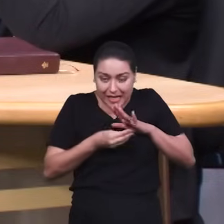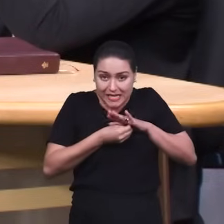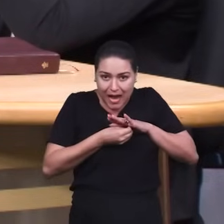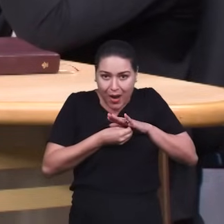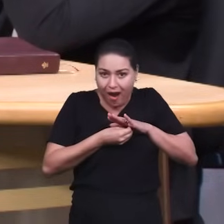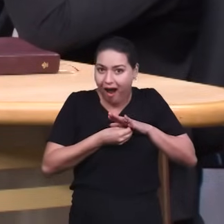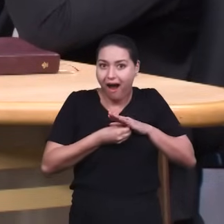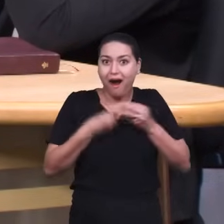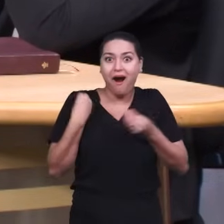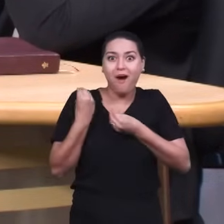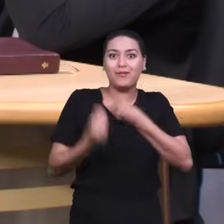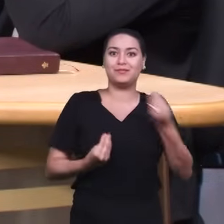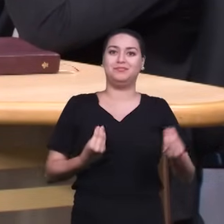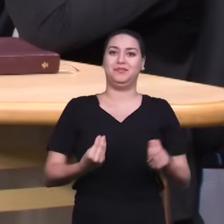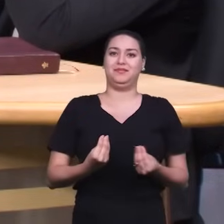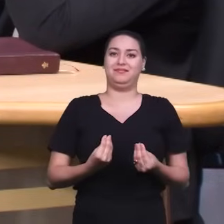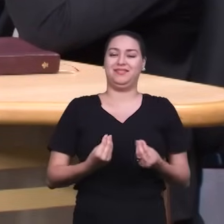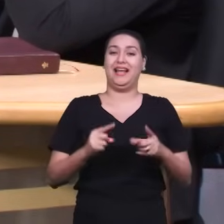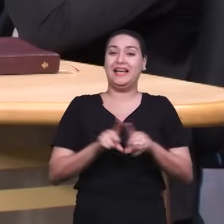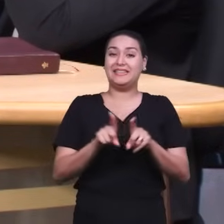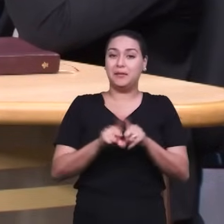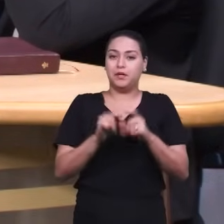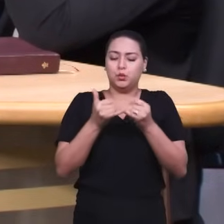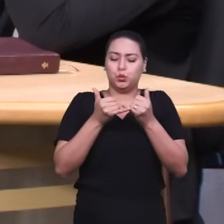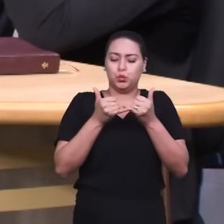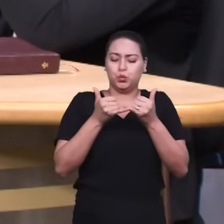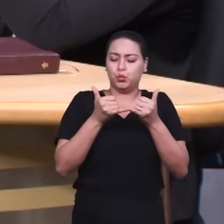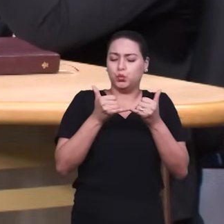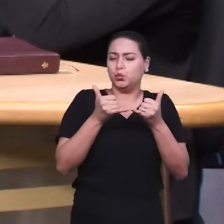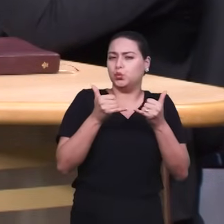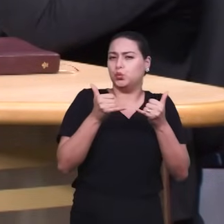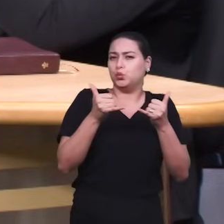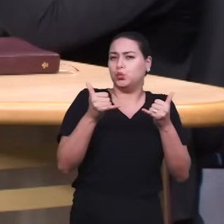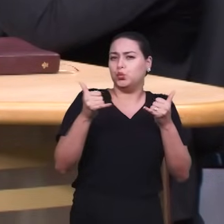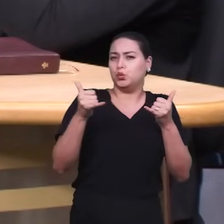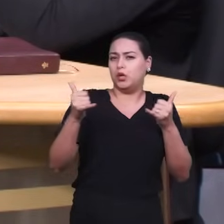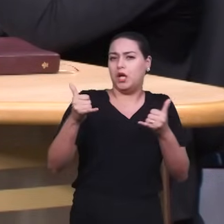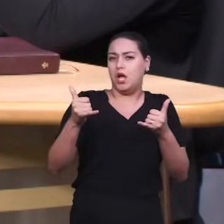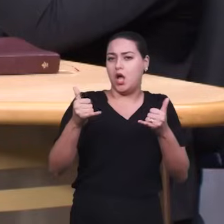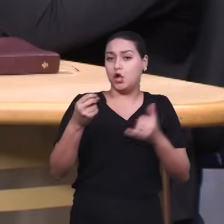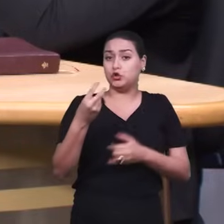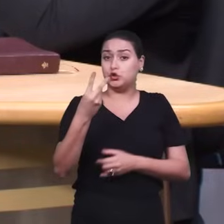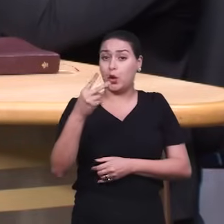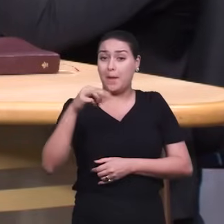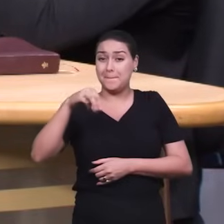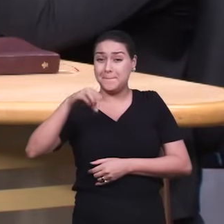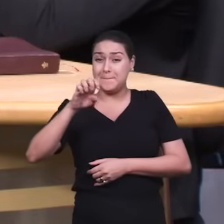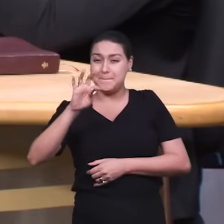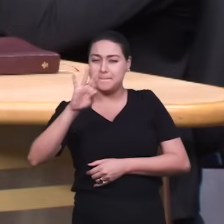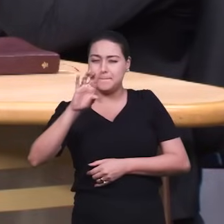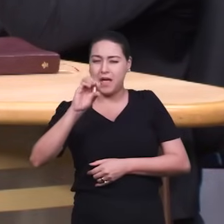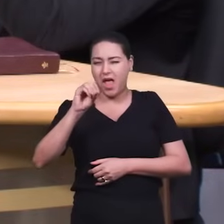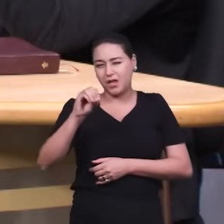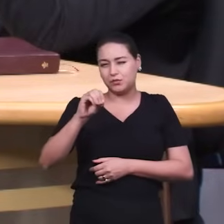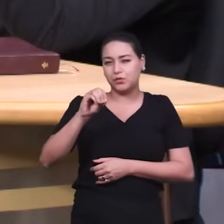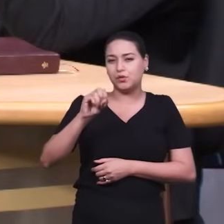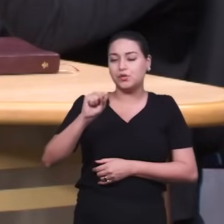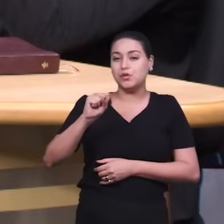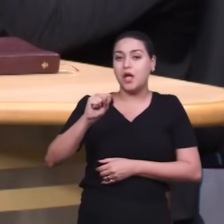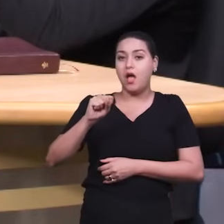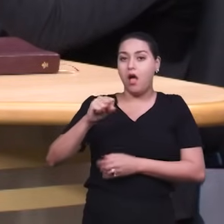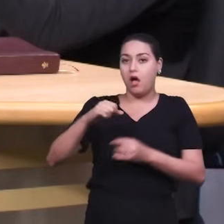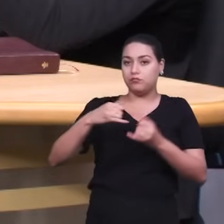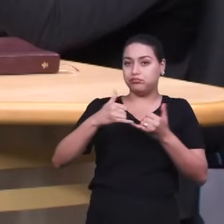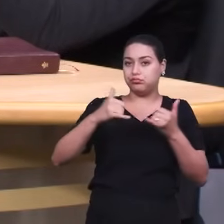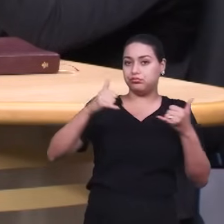verdade? Então, assim, o que me chama muita atenção também dessa molécula é a espessura que ela tem, né? Porque ela tem 2 metros de